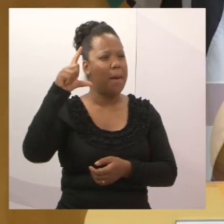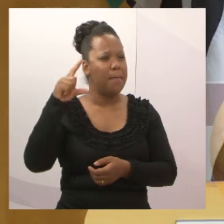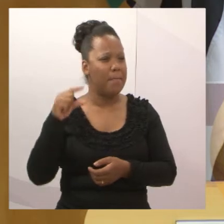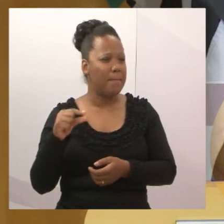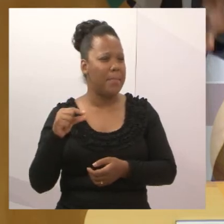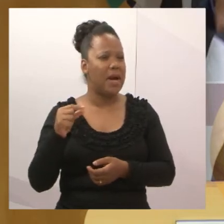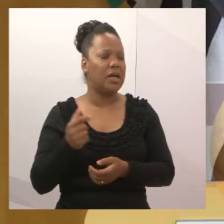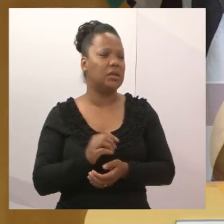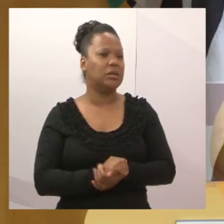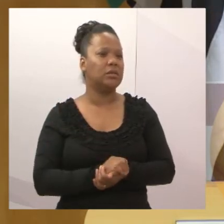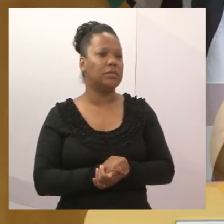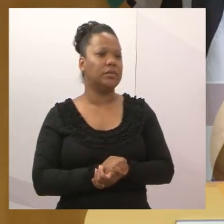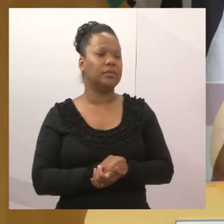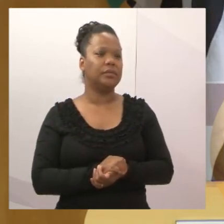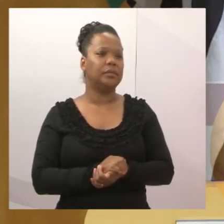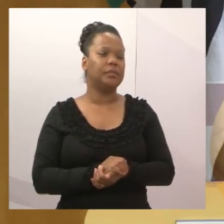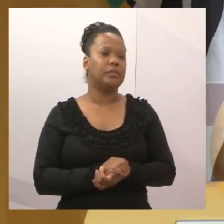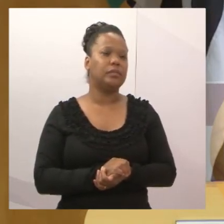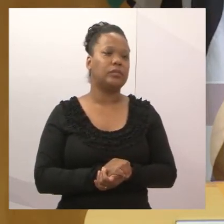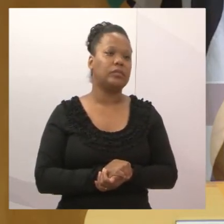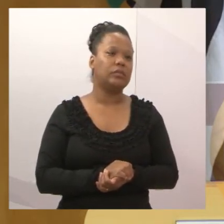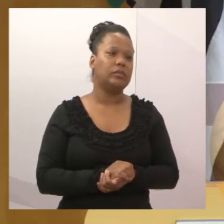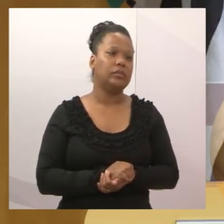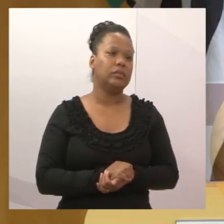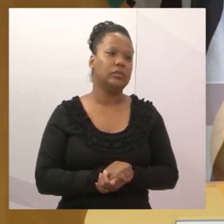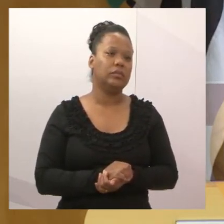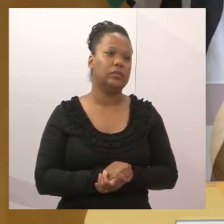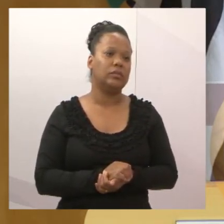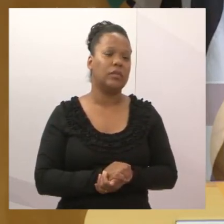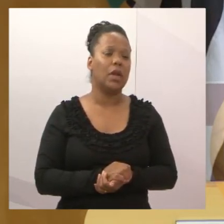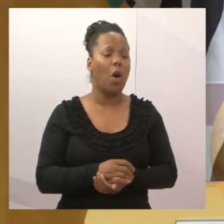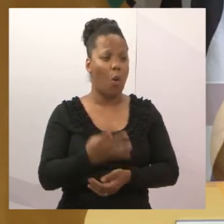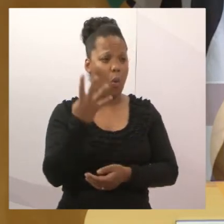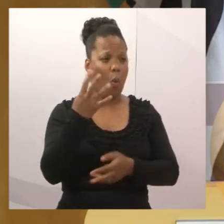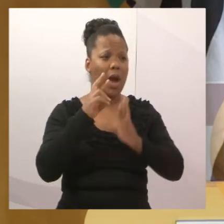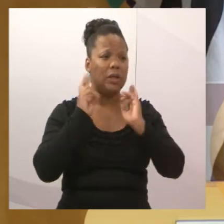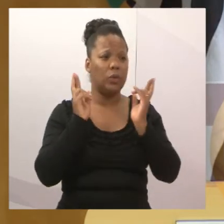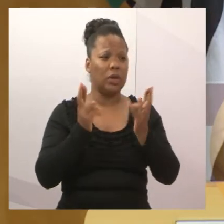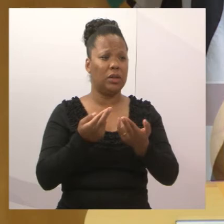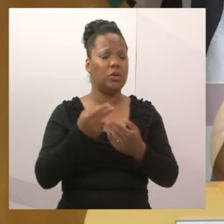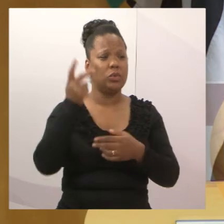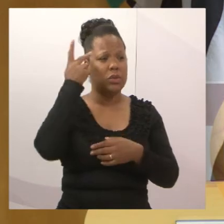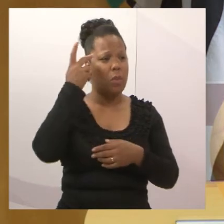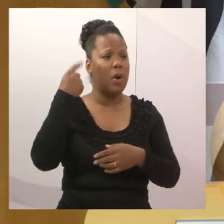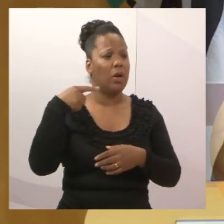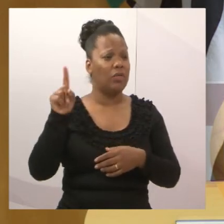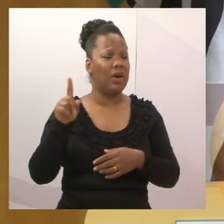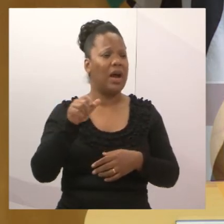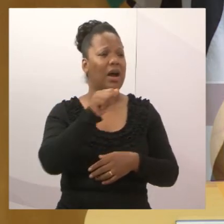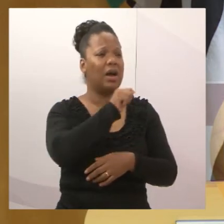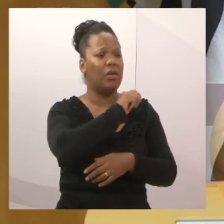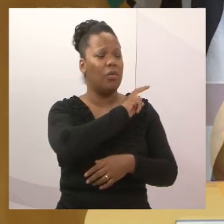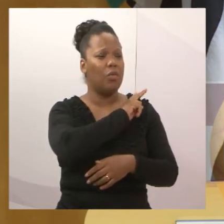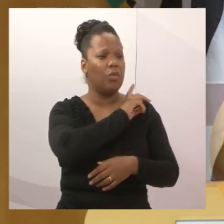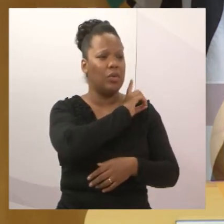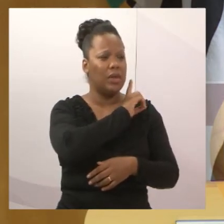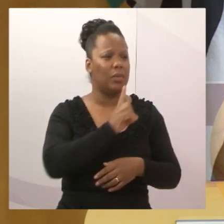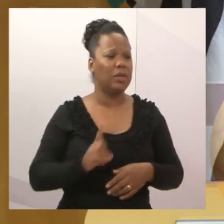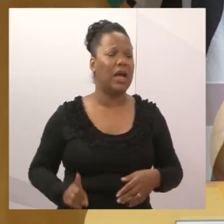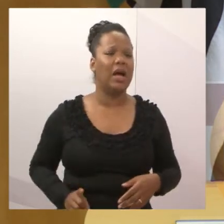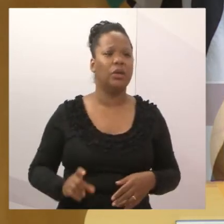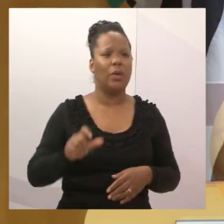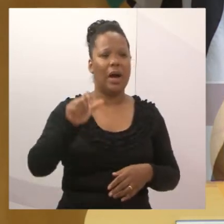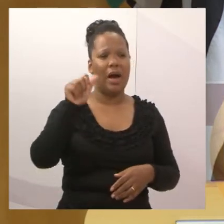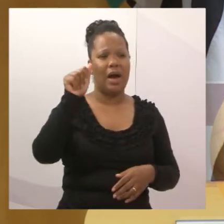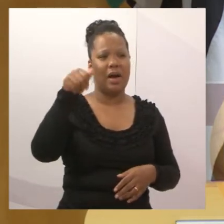Juntamente com a DIMAP, Associação dos Aposentados. Eu tive 4 reuniões em São Paulo, junto com o deputado André do Prado. Na última, a gente estava com o